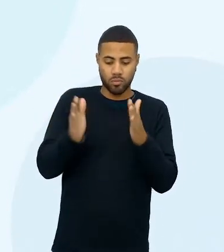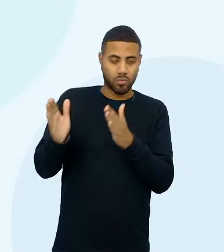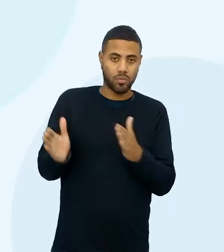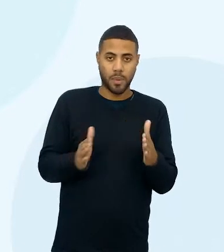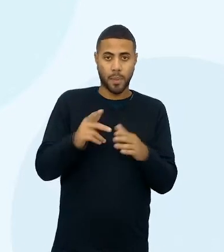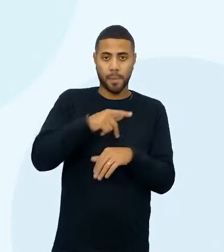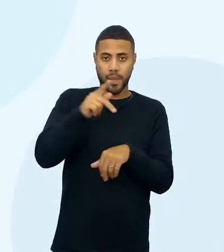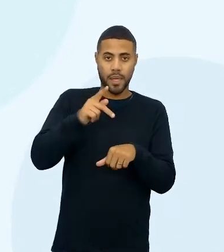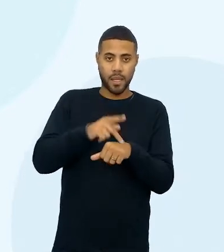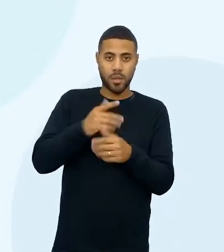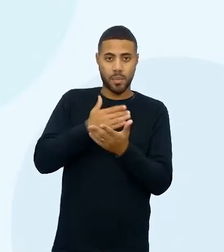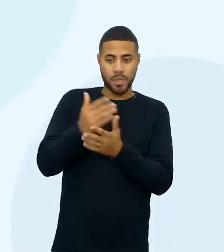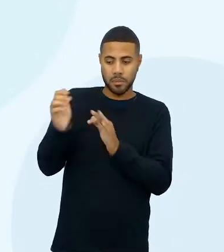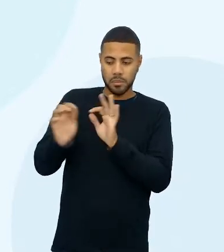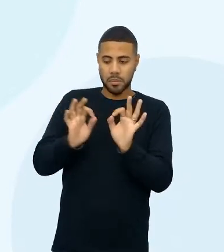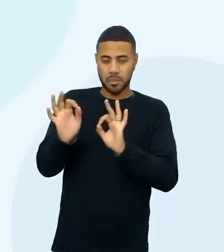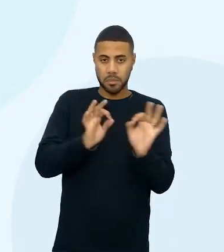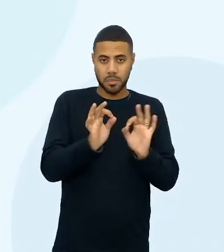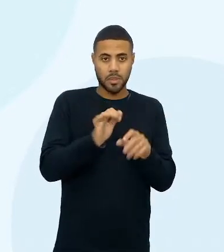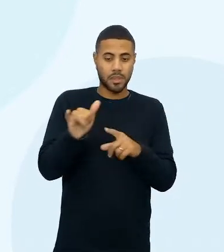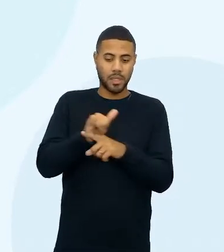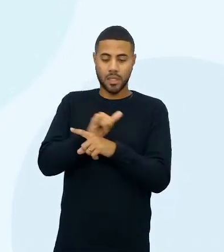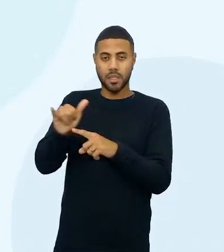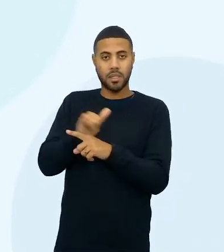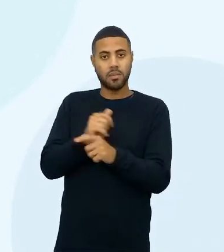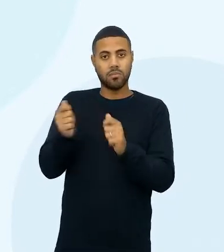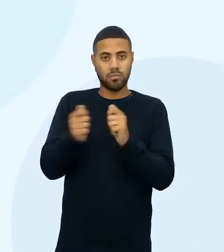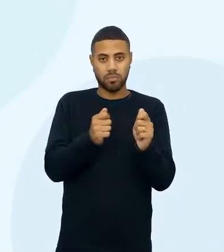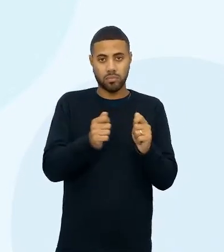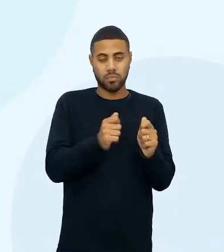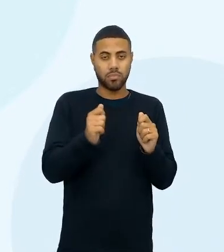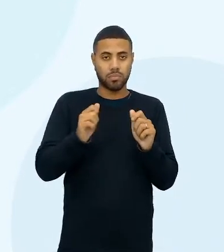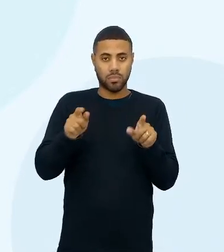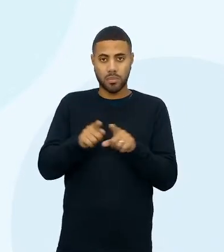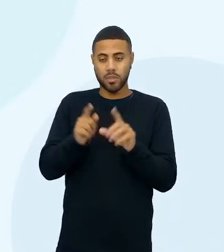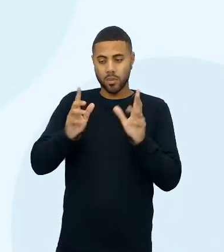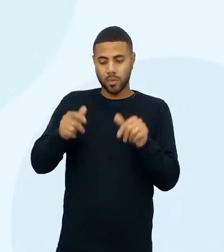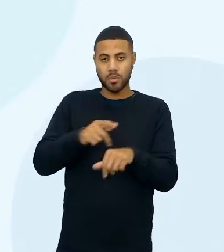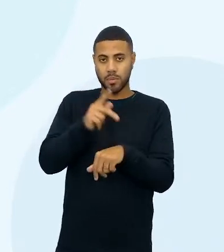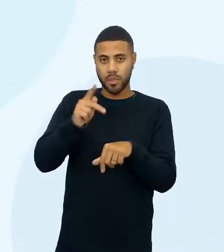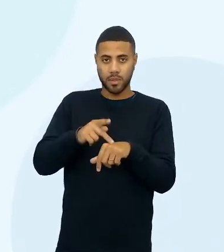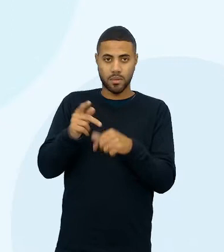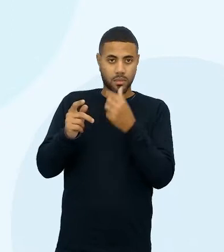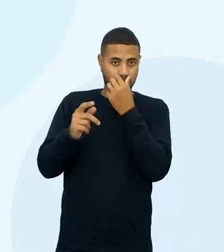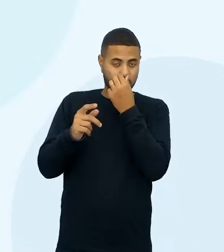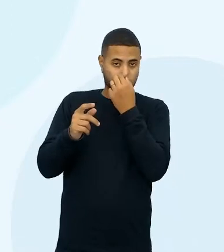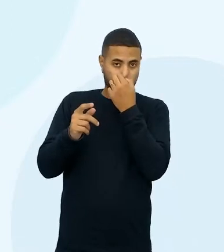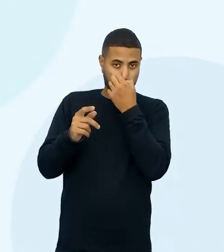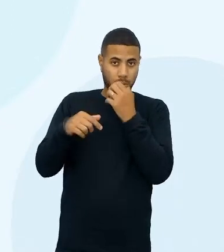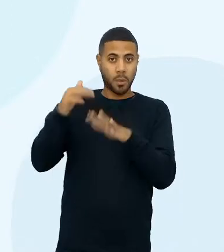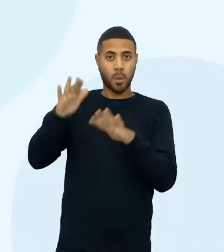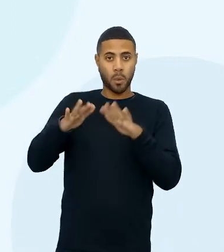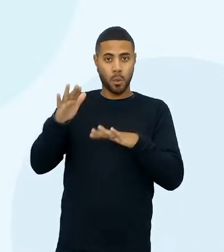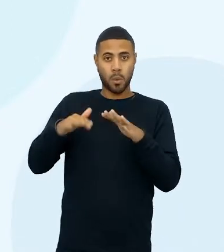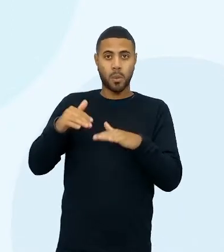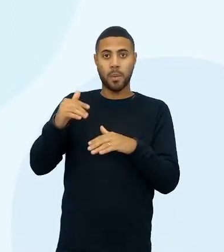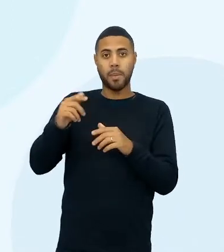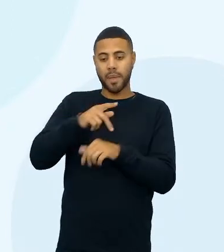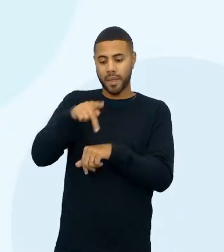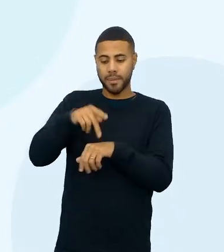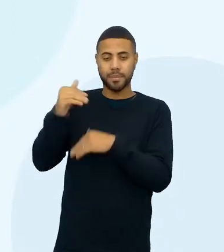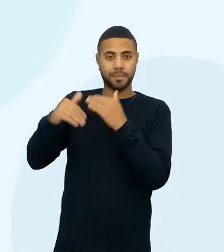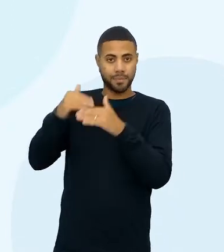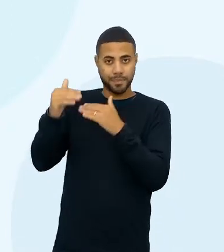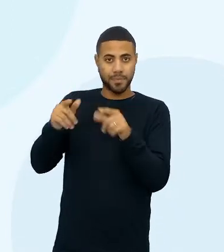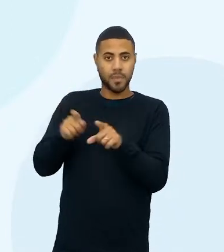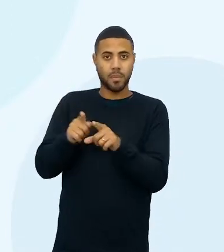países tomando medidas e com todos os países tomando medidas e os países desenvolvidos assumindo